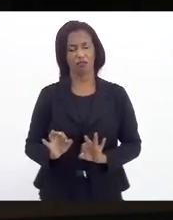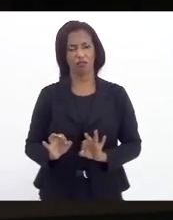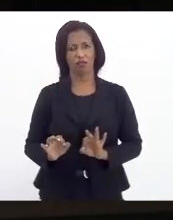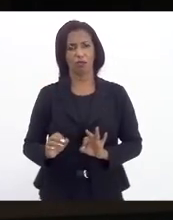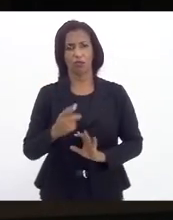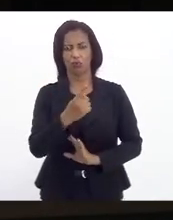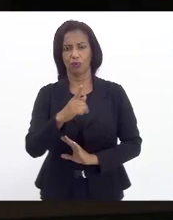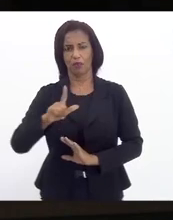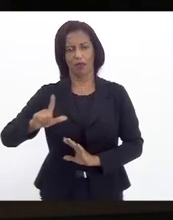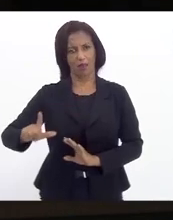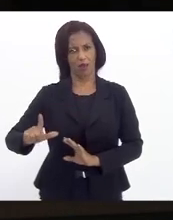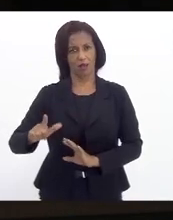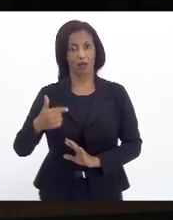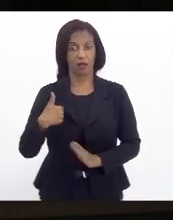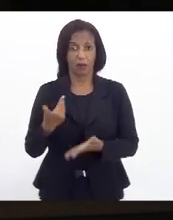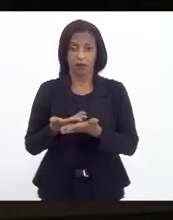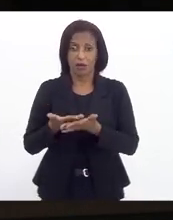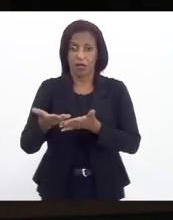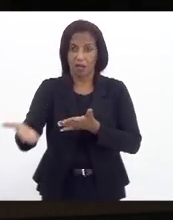encaminhar um acordo, senhor presidente.